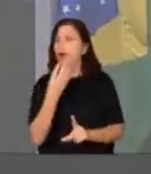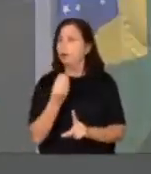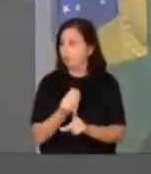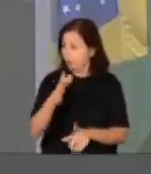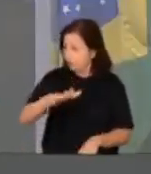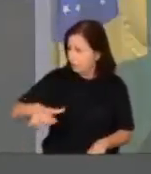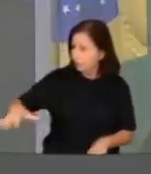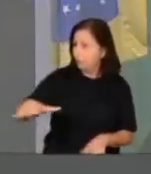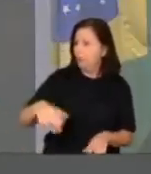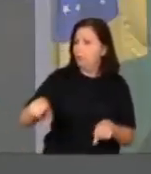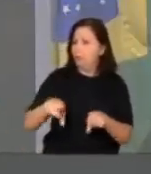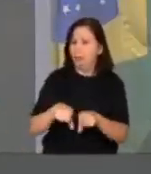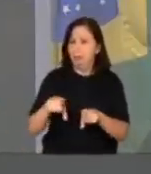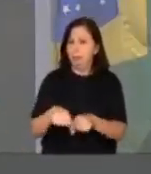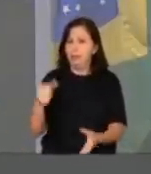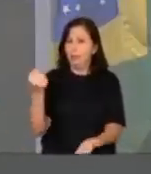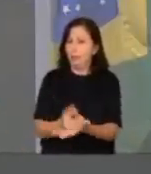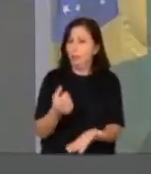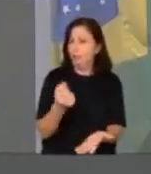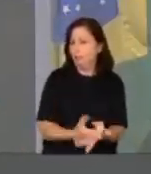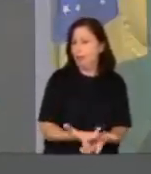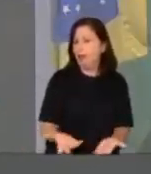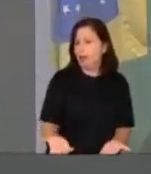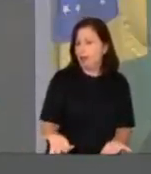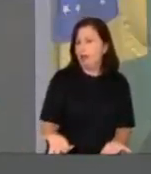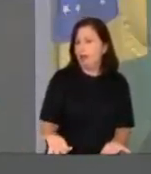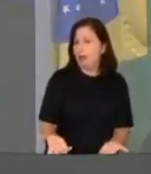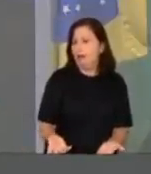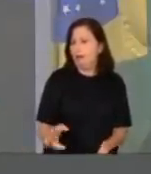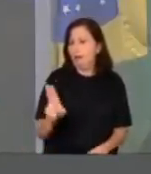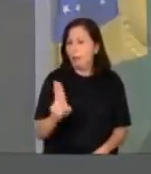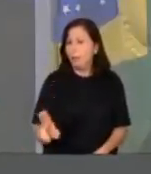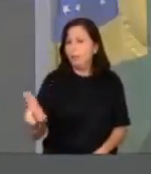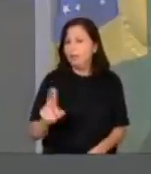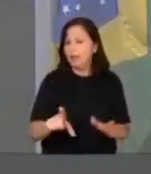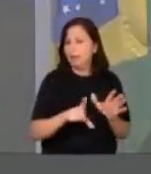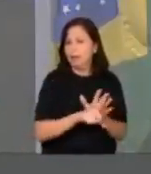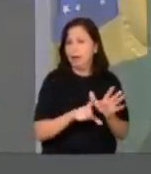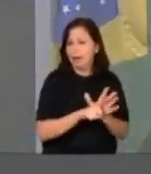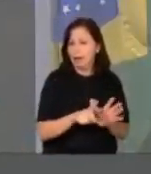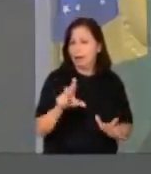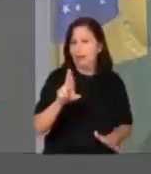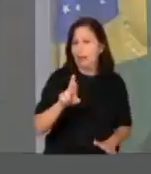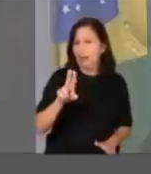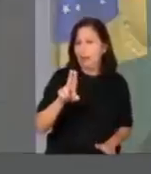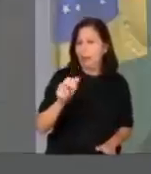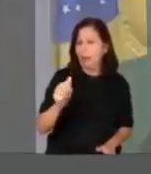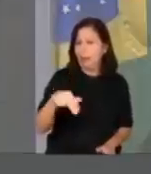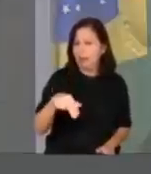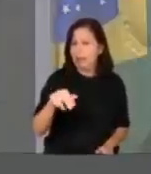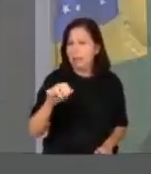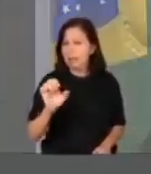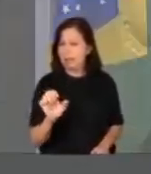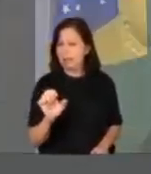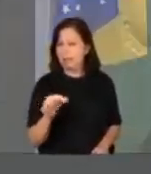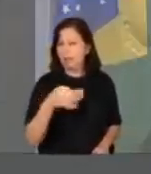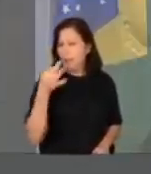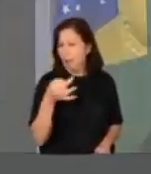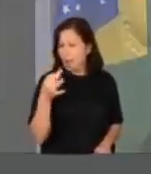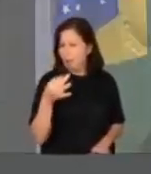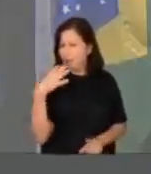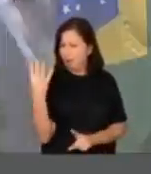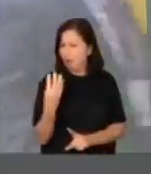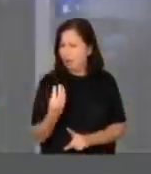comprava via incentivos fiscais, via lei Rouanet, a opinião desses artistas, o trabalho